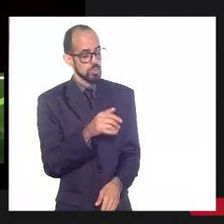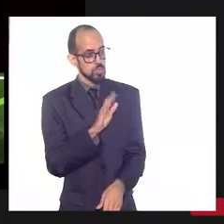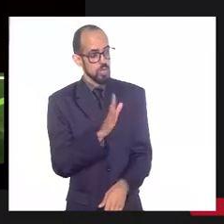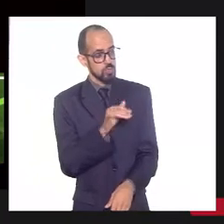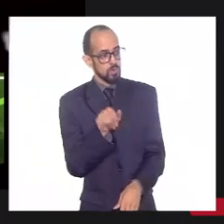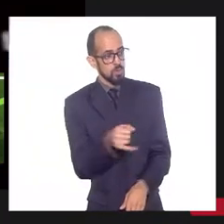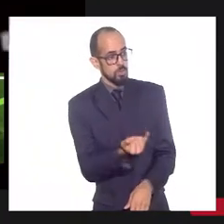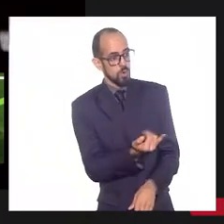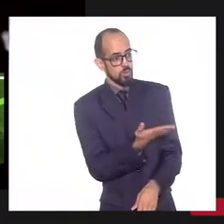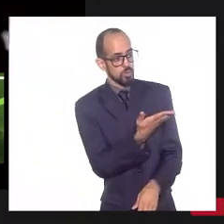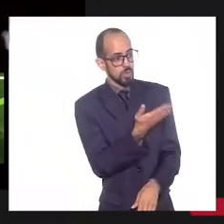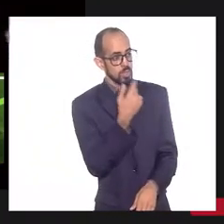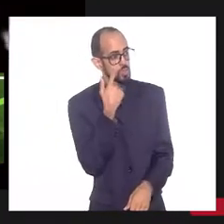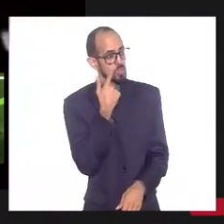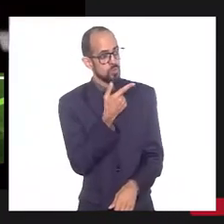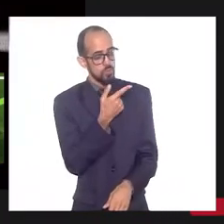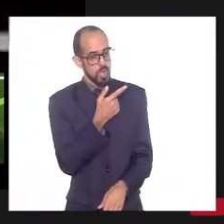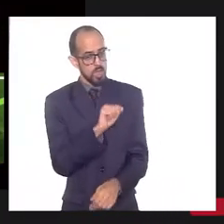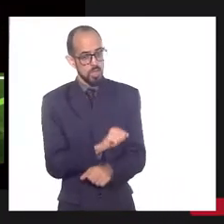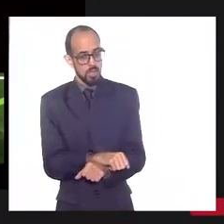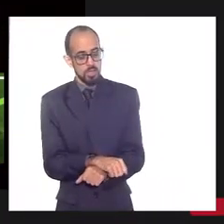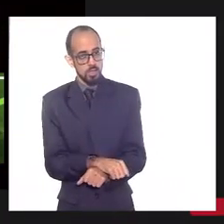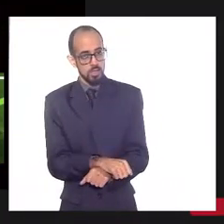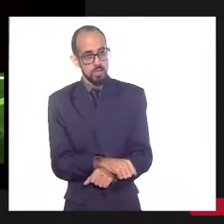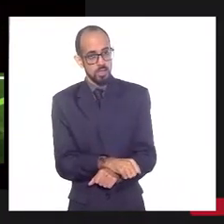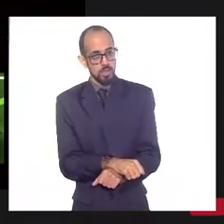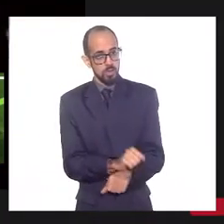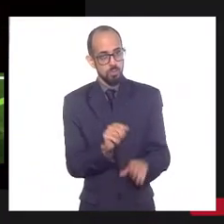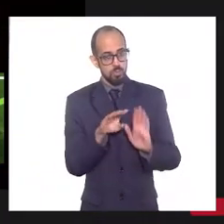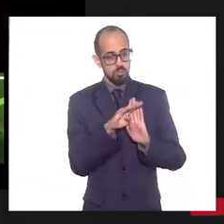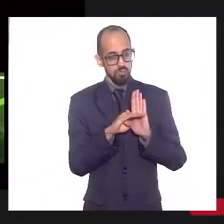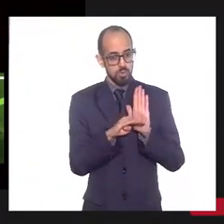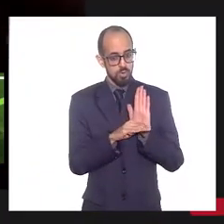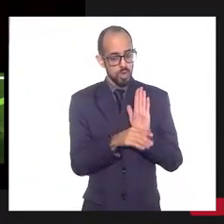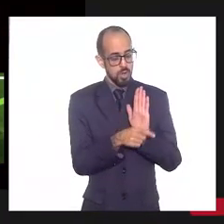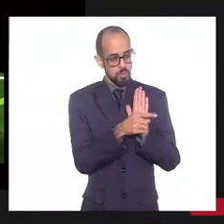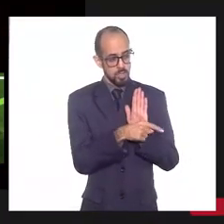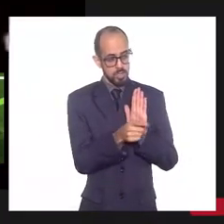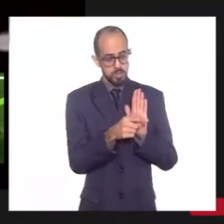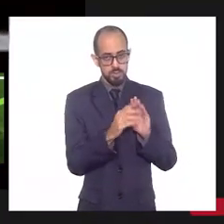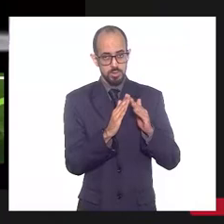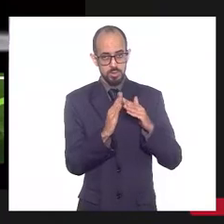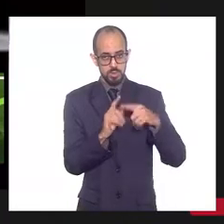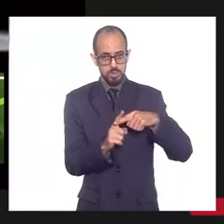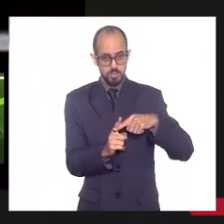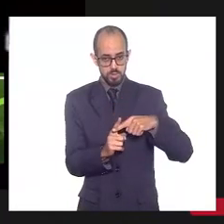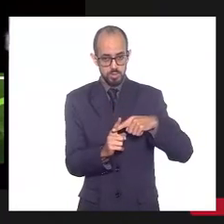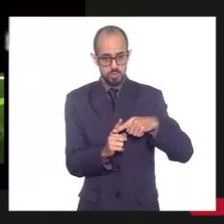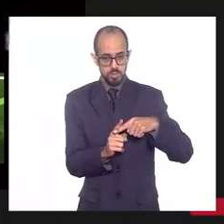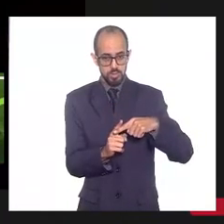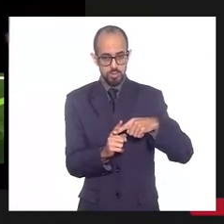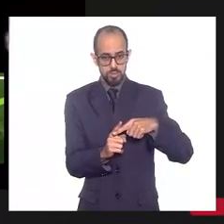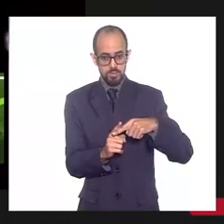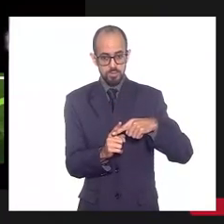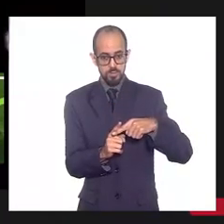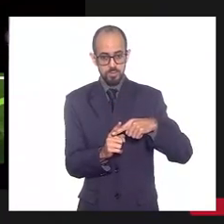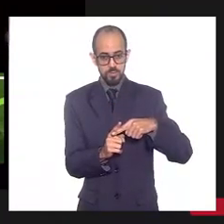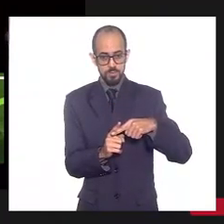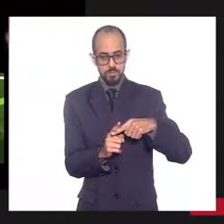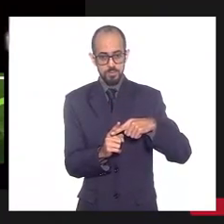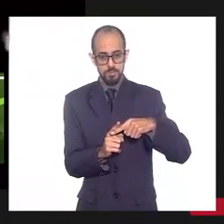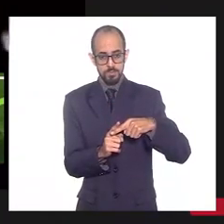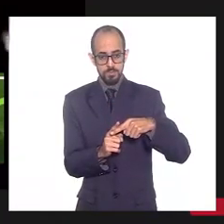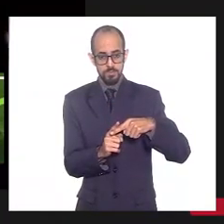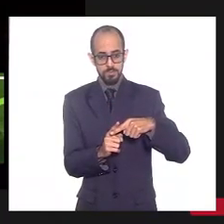oportunidade de assistir uma coisa um programa dessas igrejas o